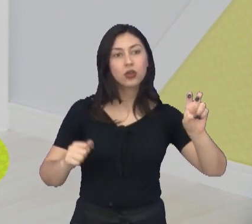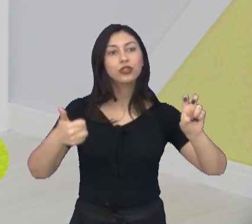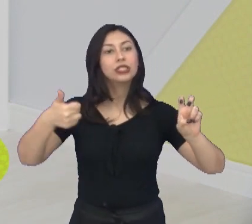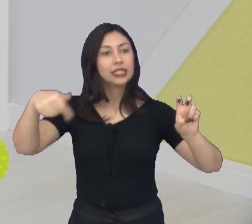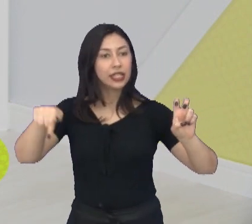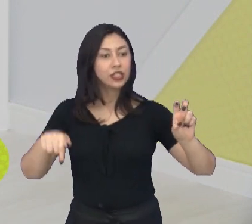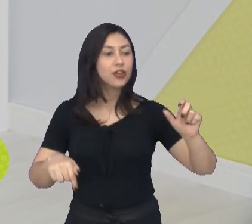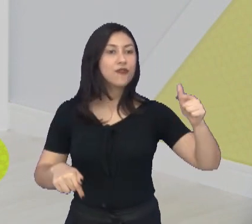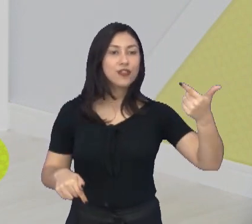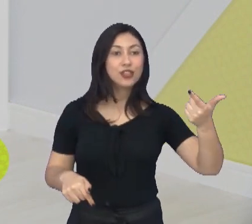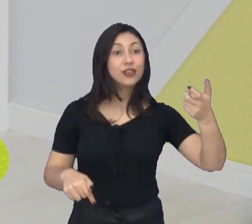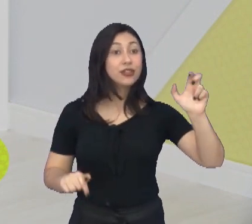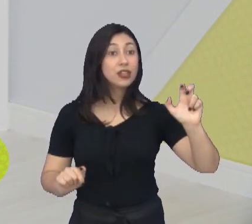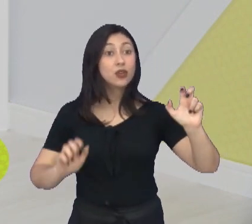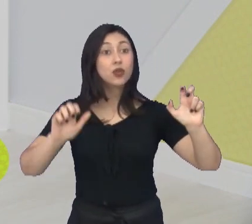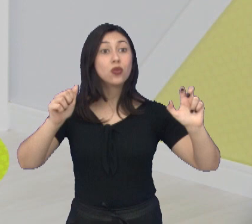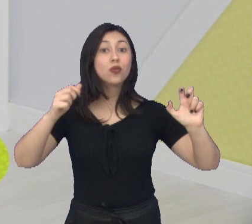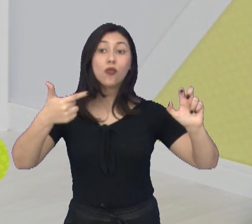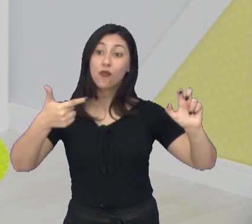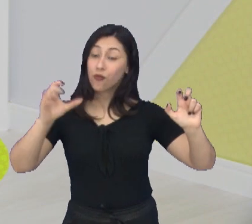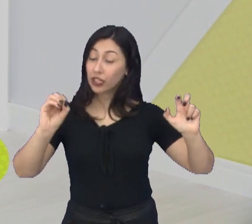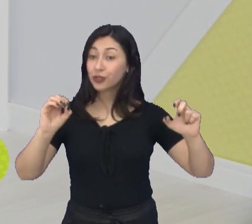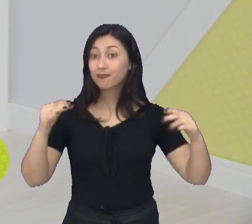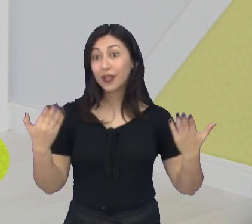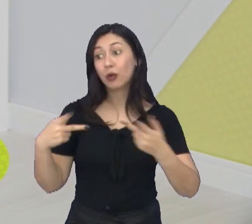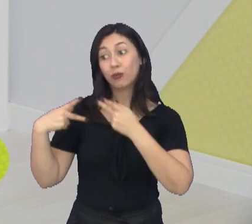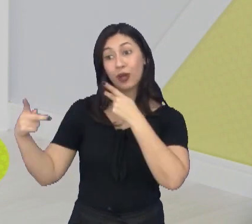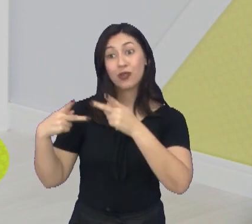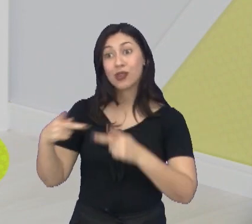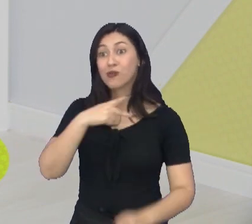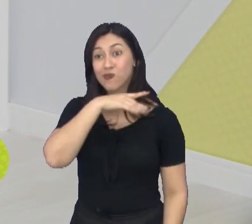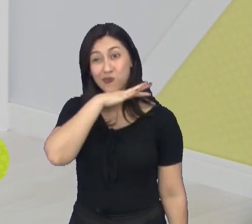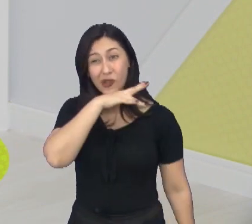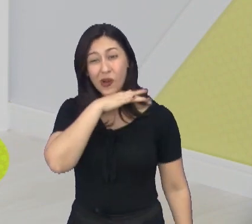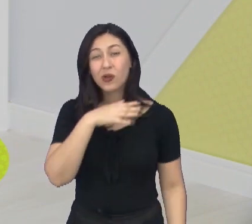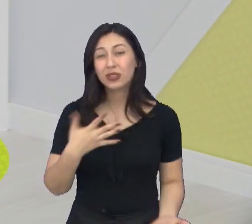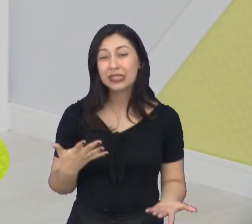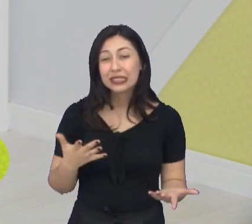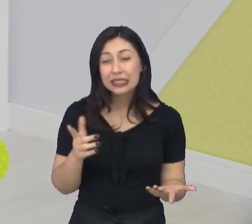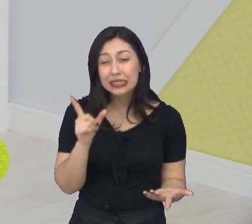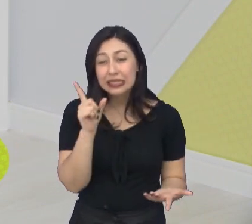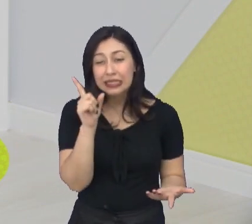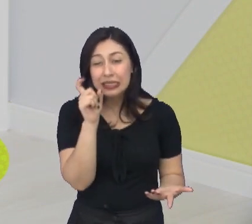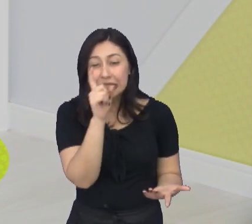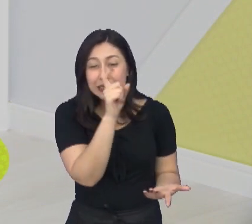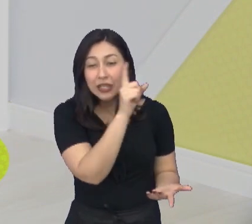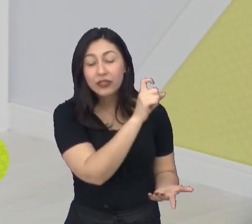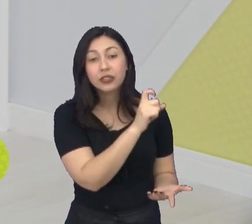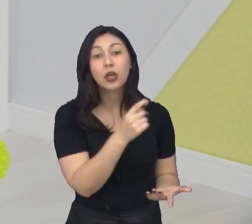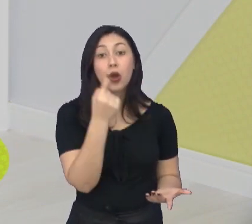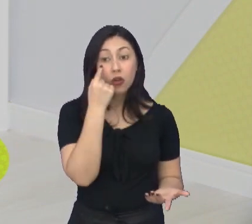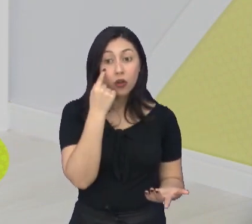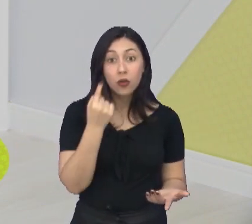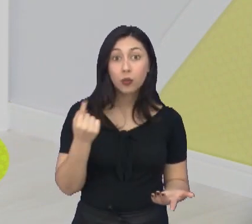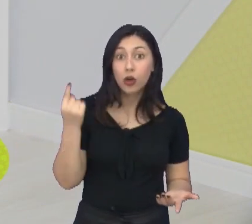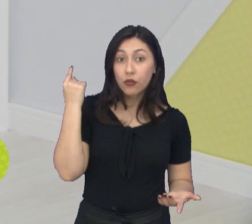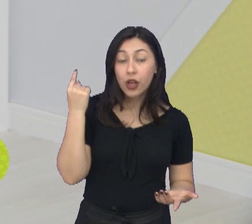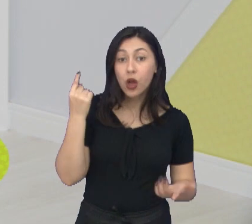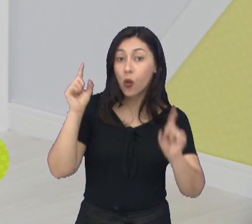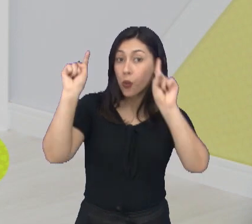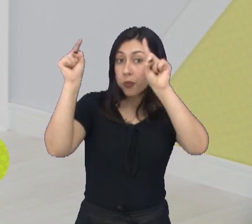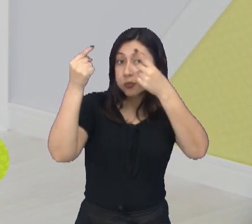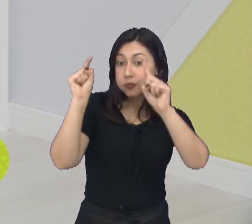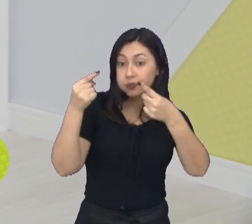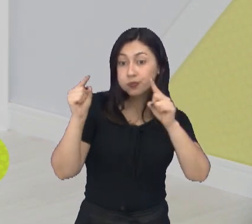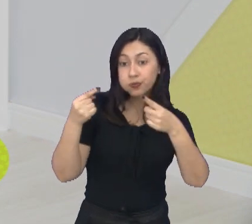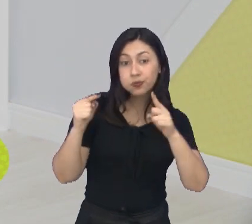não teve chance realmente o São José contra a equipe do Guarulhos lá no ginásio apertadinho, que é o da Ponte Grande. Vamos dar uma olhada aqui nos jogos do São